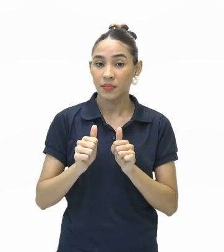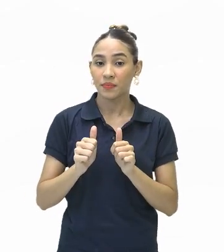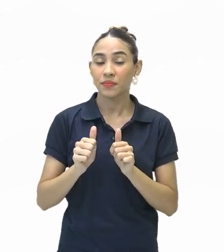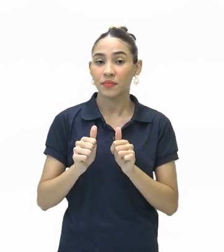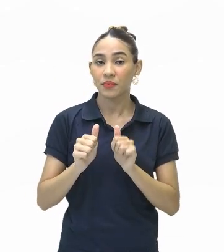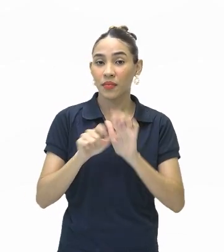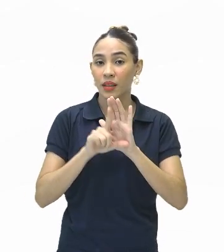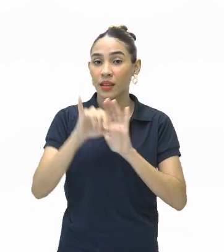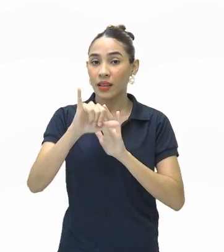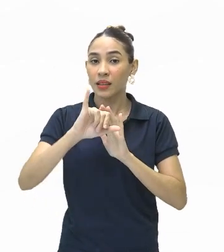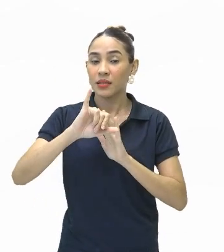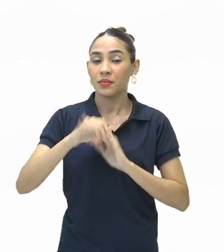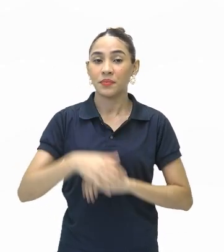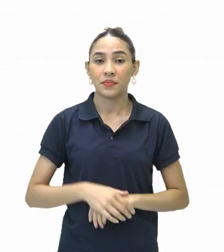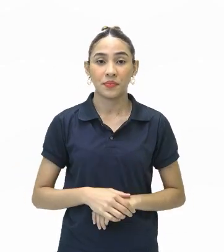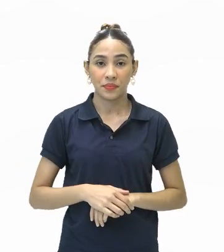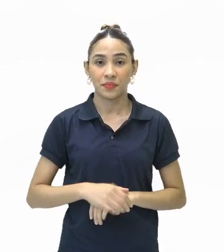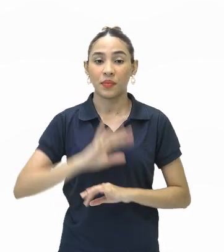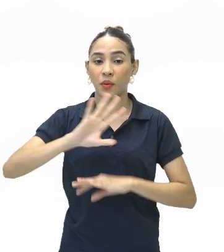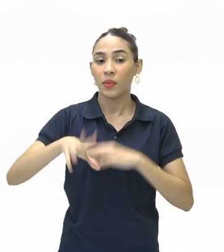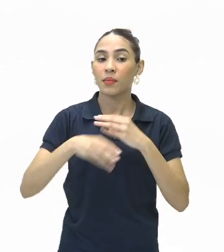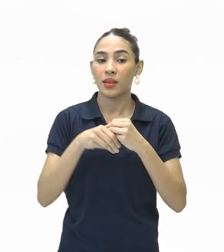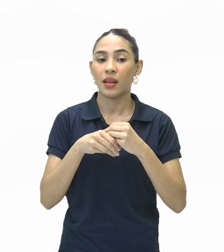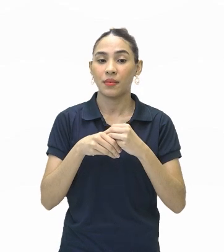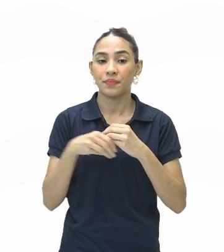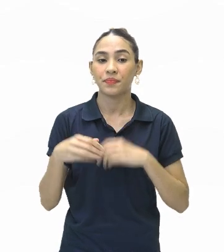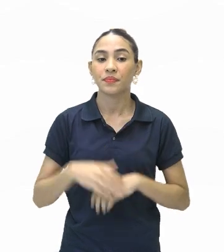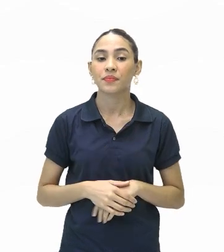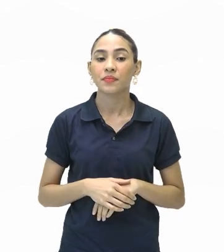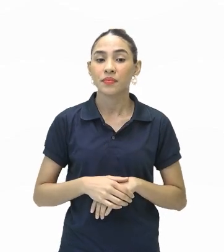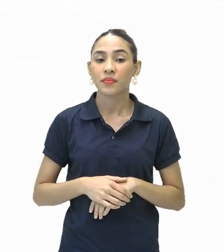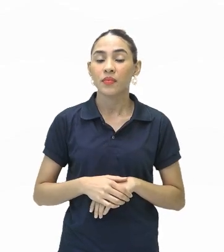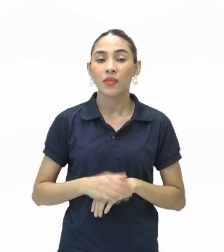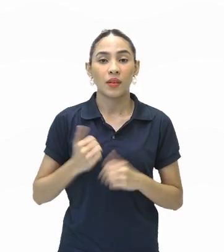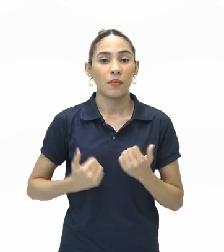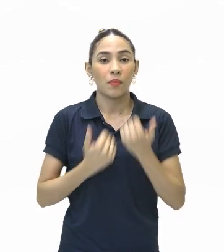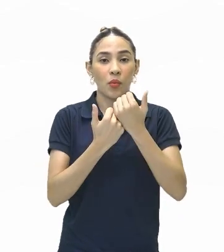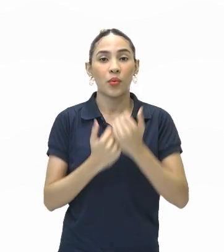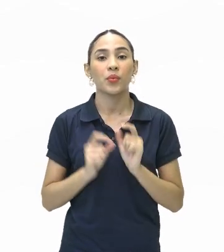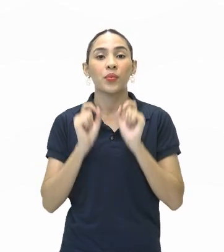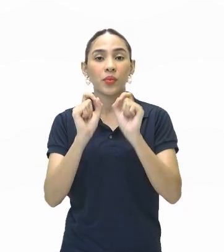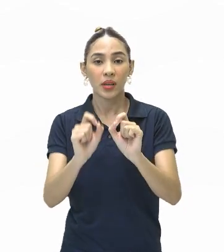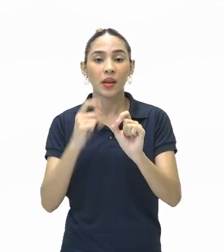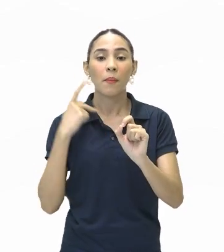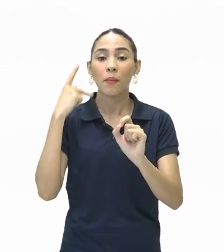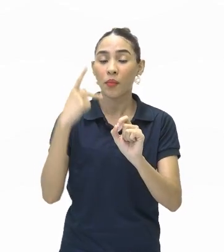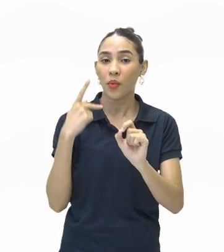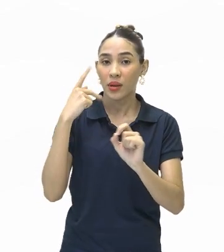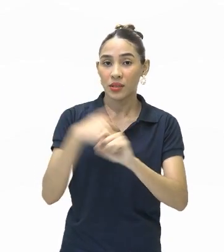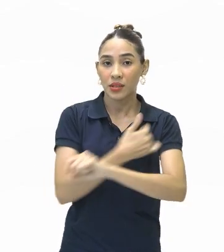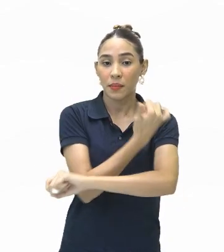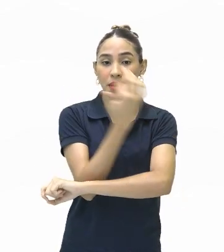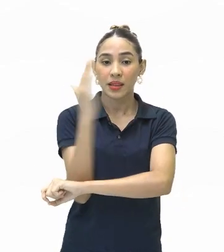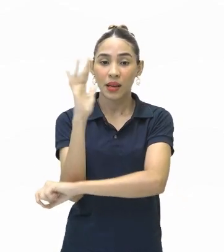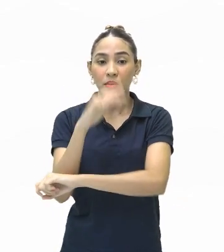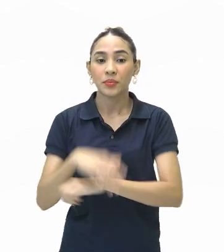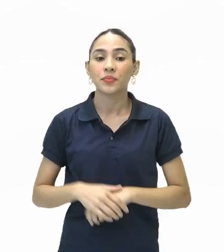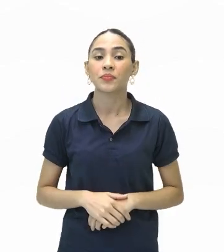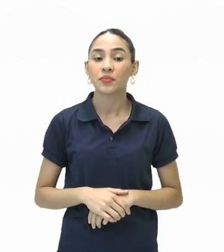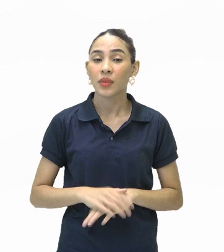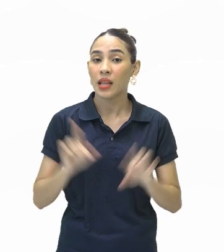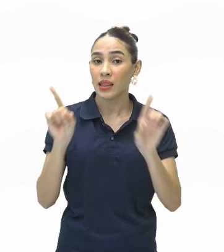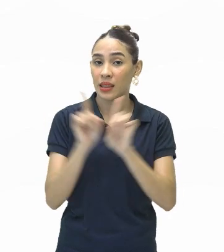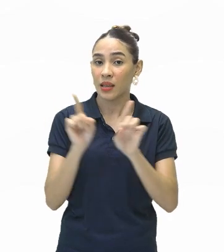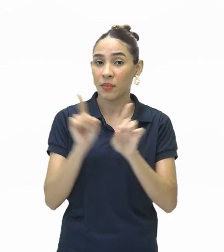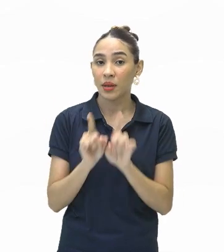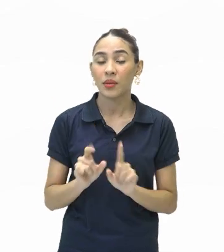analisar as legislações complementares que reforçam a política ambiental.